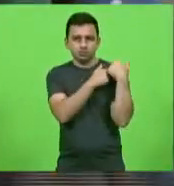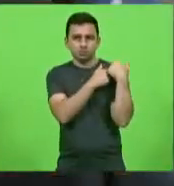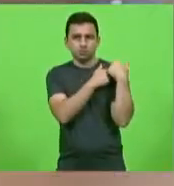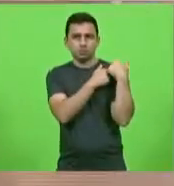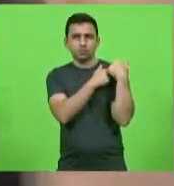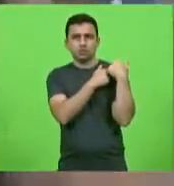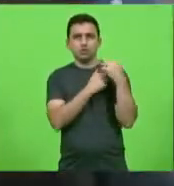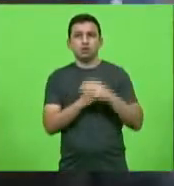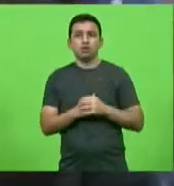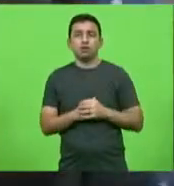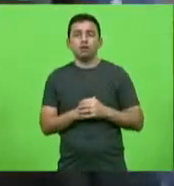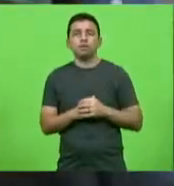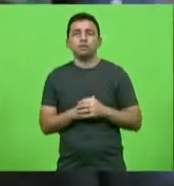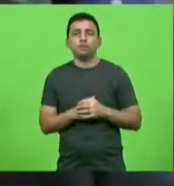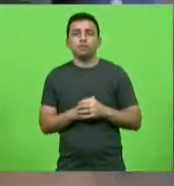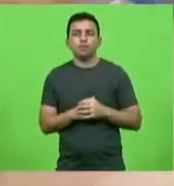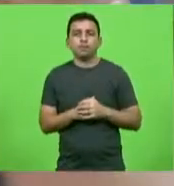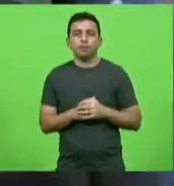reitere-se,